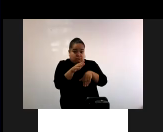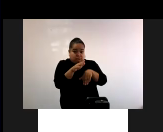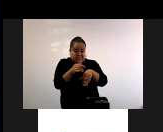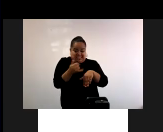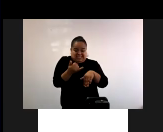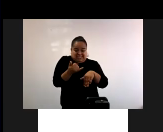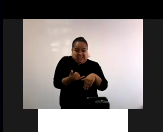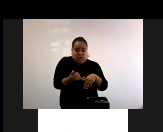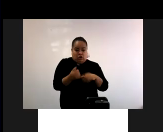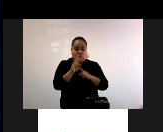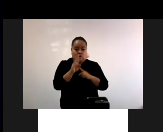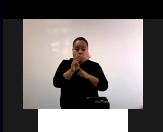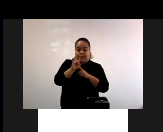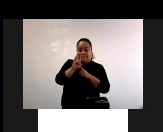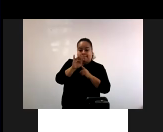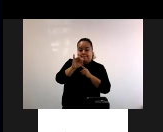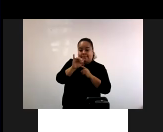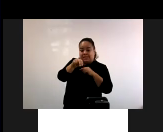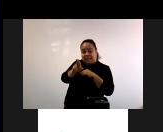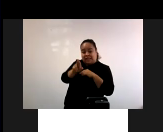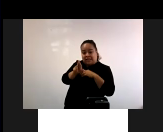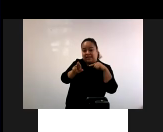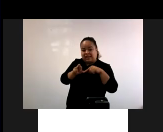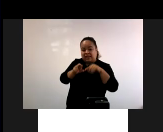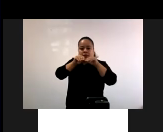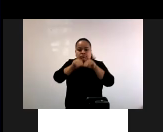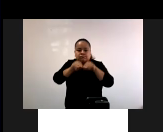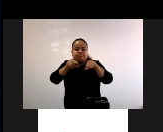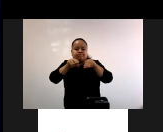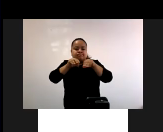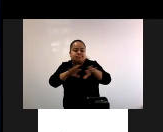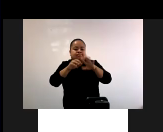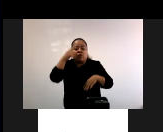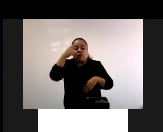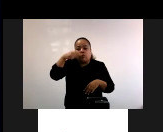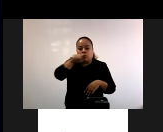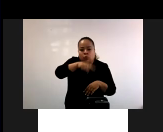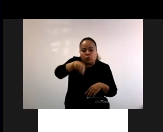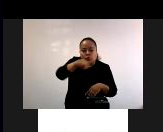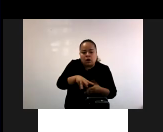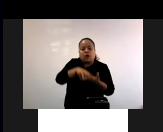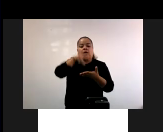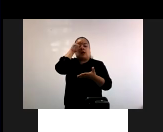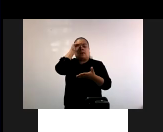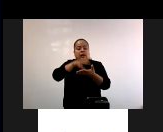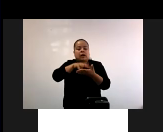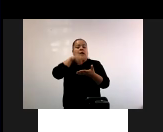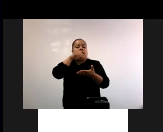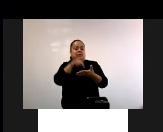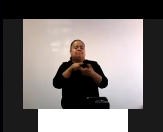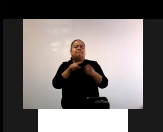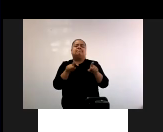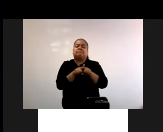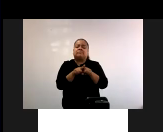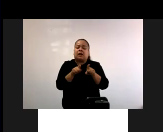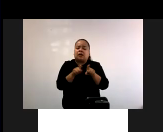depois desse webinar, vamos compartilhar todos os recursos para que possam ler e conhecer. E também eu